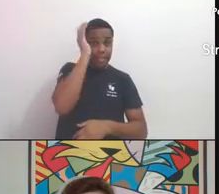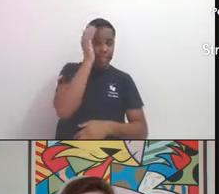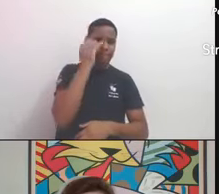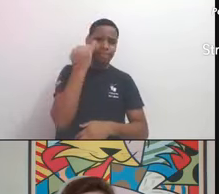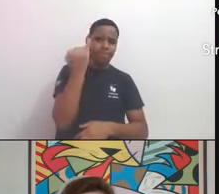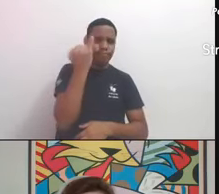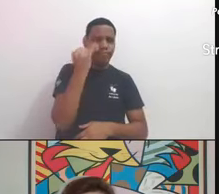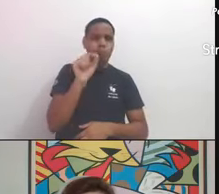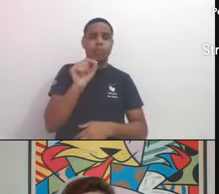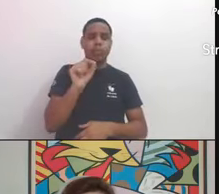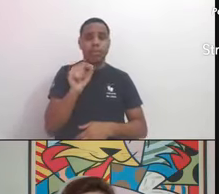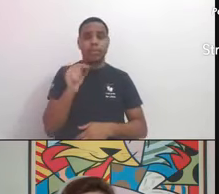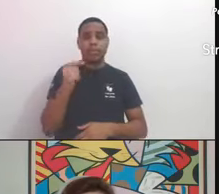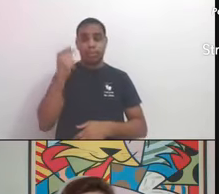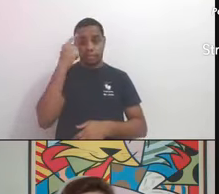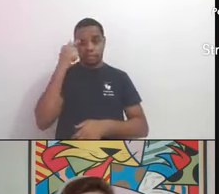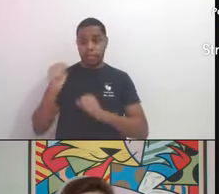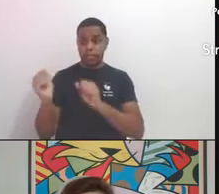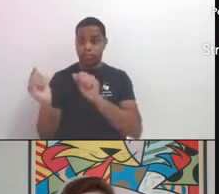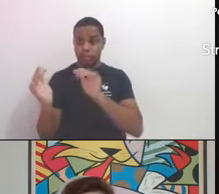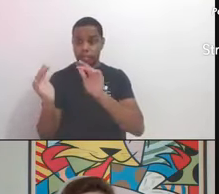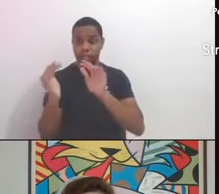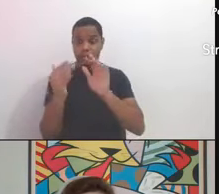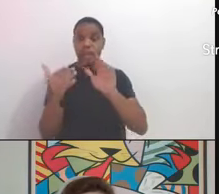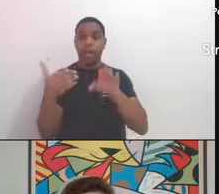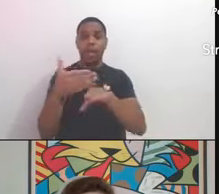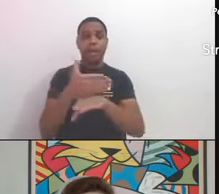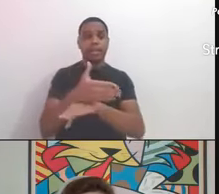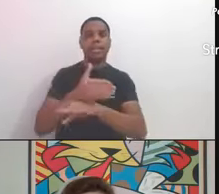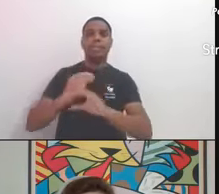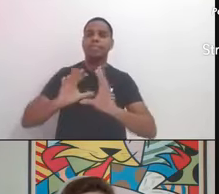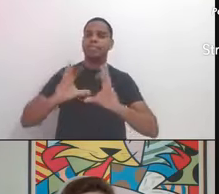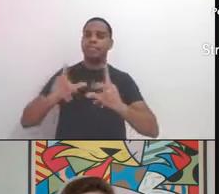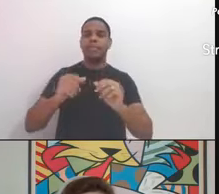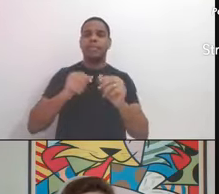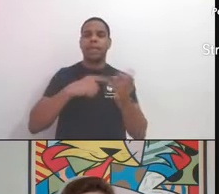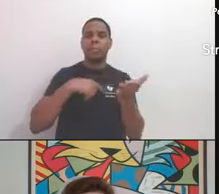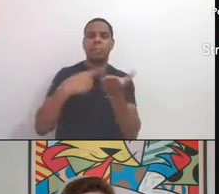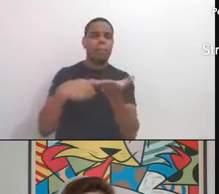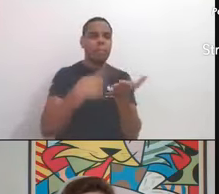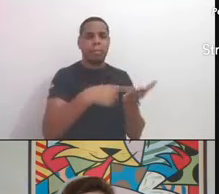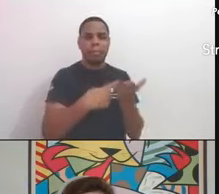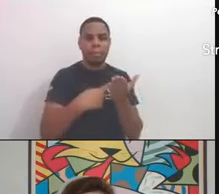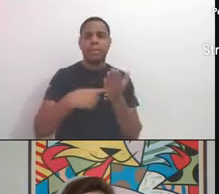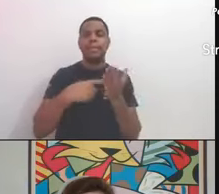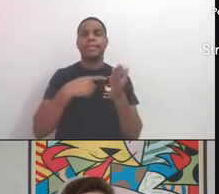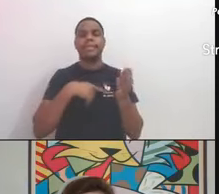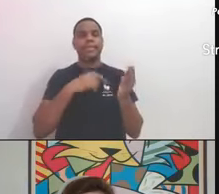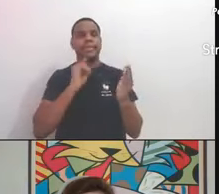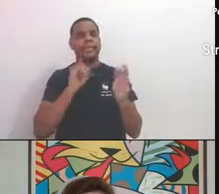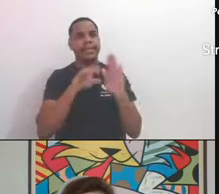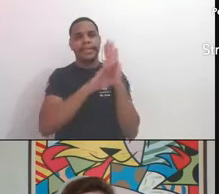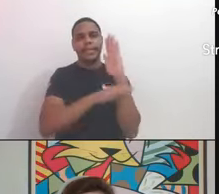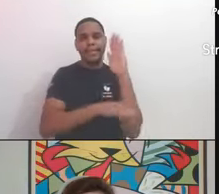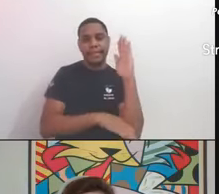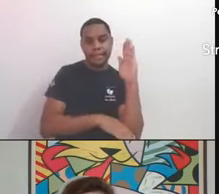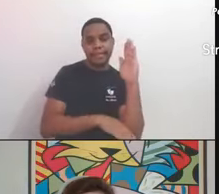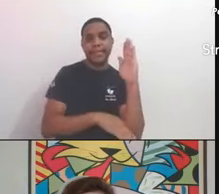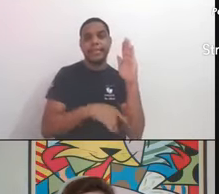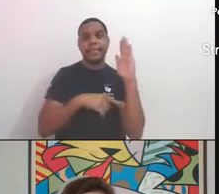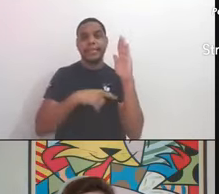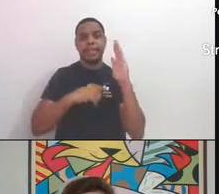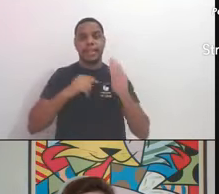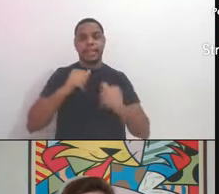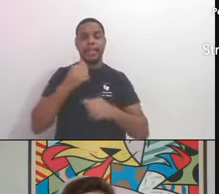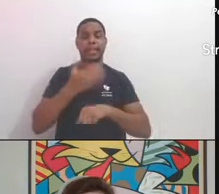facilitar realmente todo o acesso a todas as atividades naquilo que nós temos, seja com relação a atividades culturais,